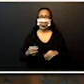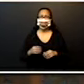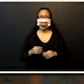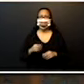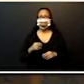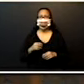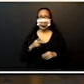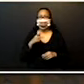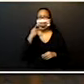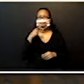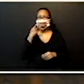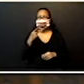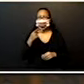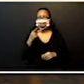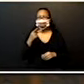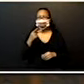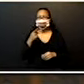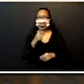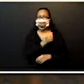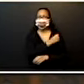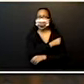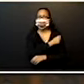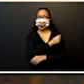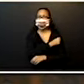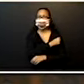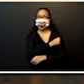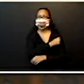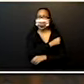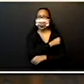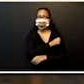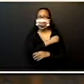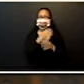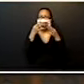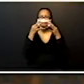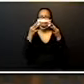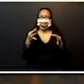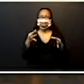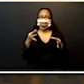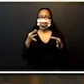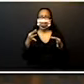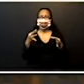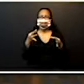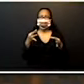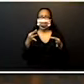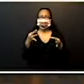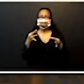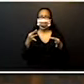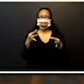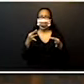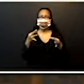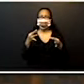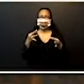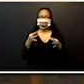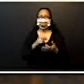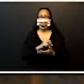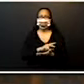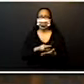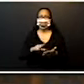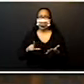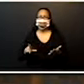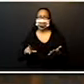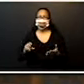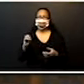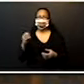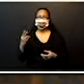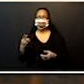prestar atenção quando é plural e quando é singular. Ixi, professora, você está falando de